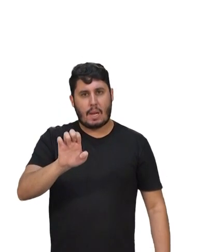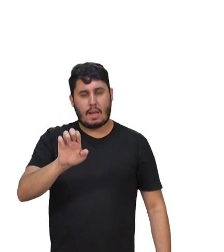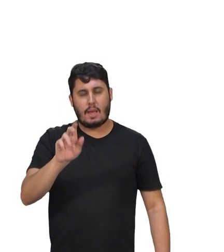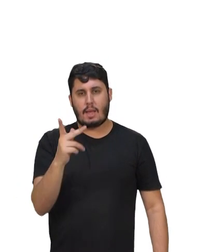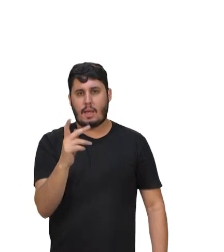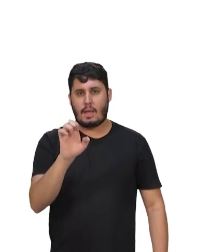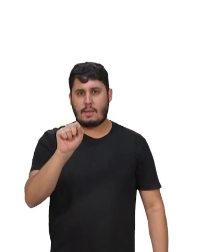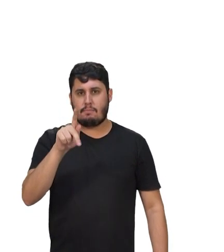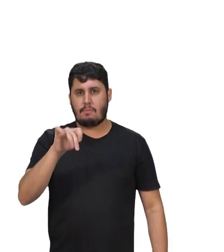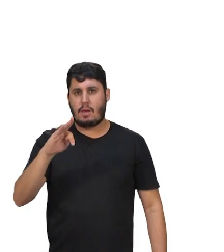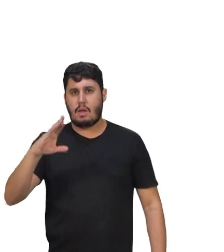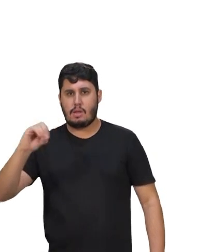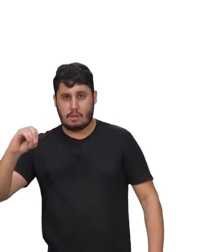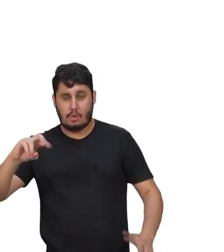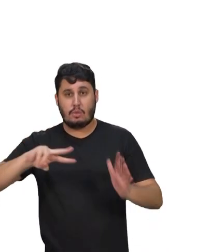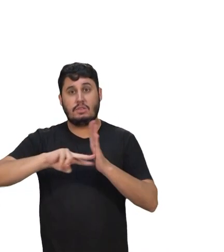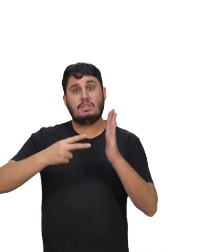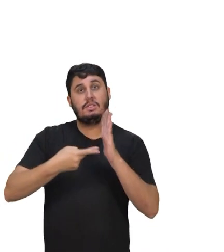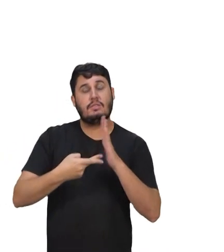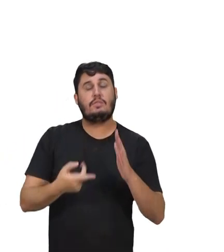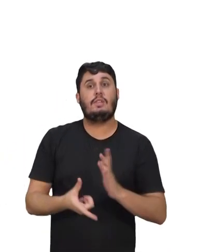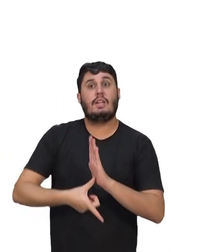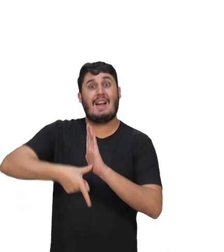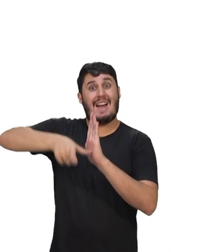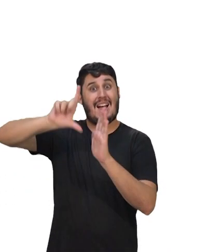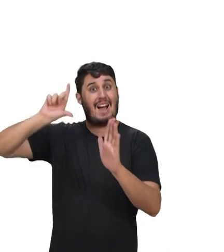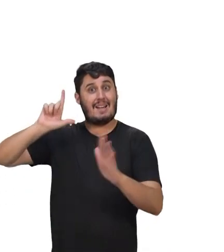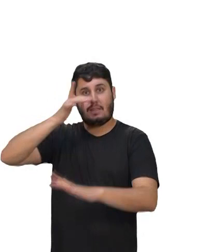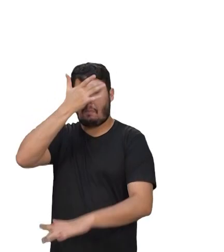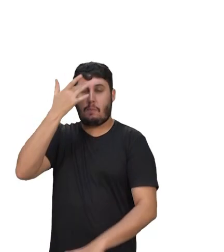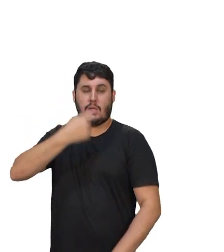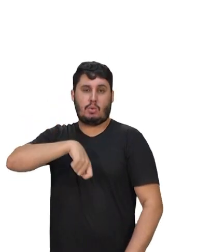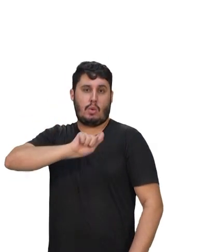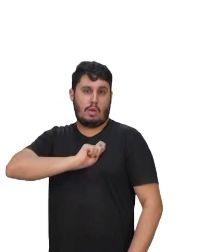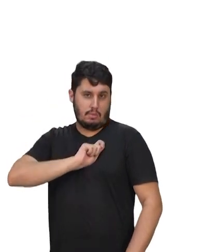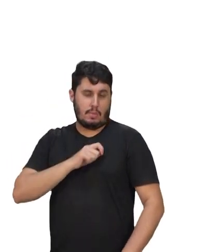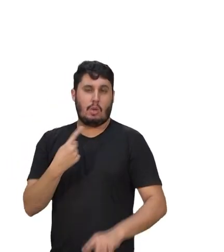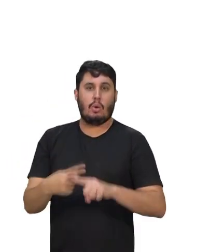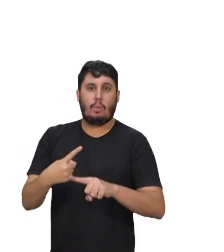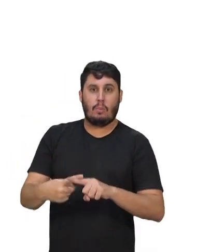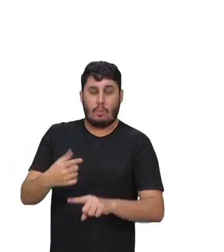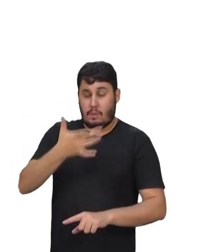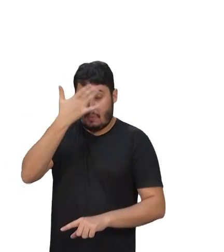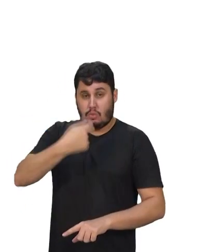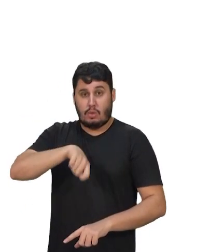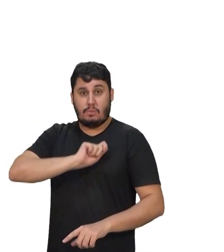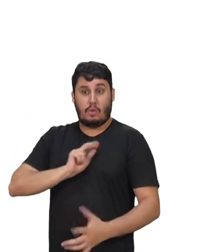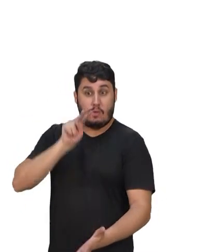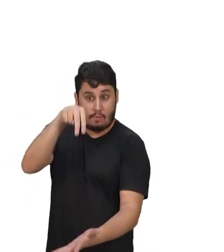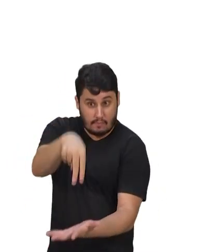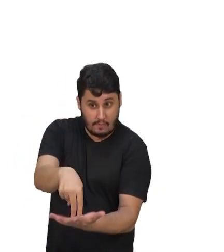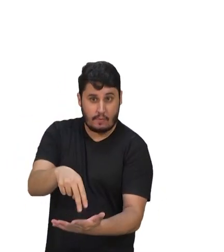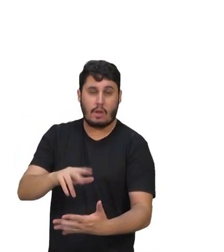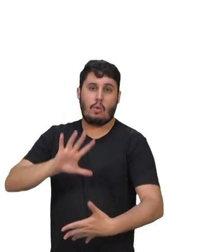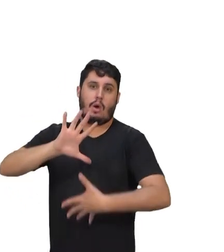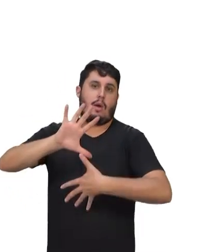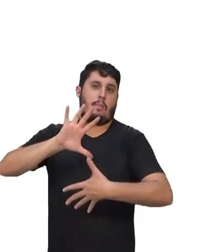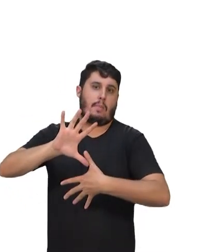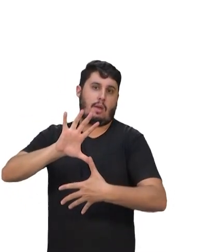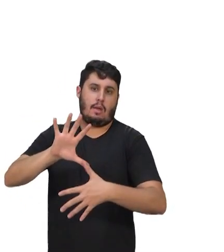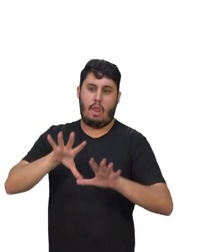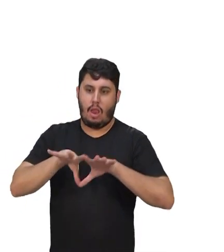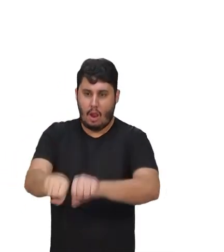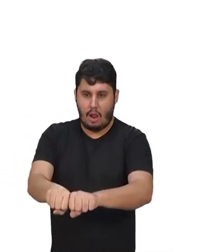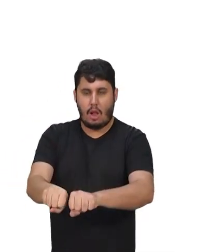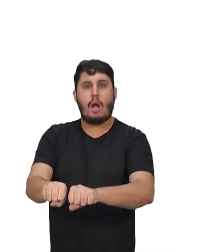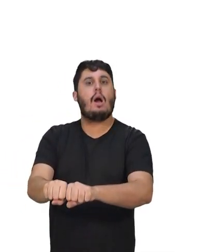quer dizer antes dos espanhóis. Os espanhóis eles vieram para a América, né? Eles colonizaram o México, mas essa tradição